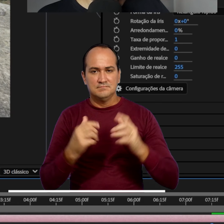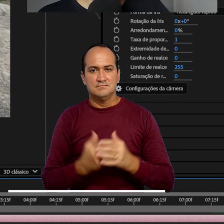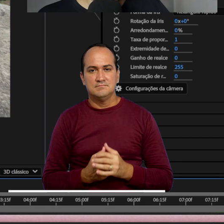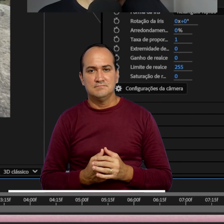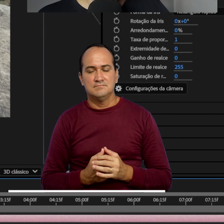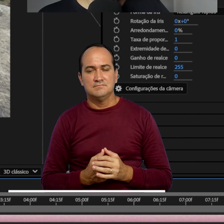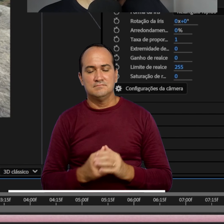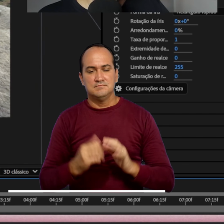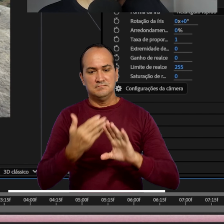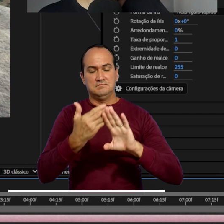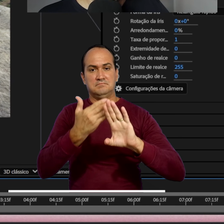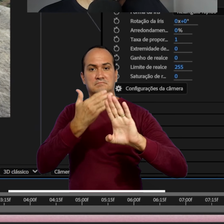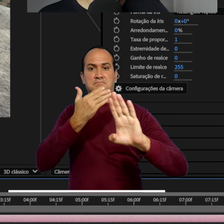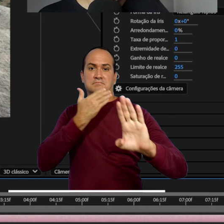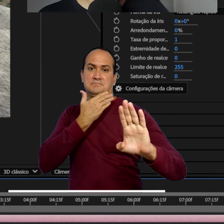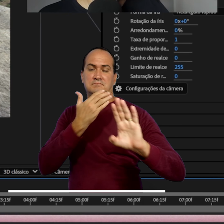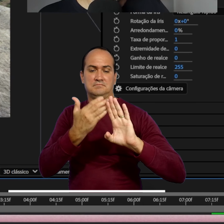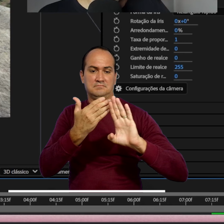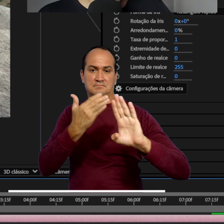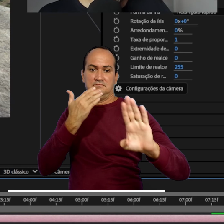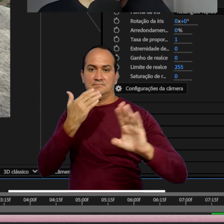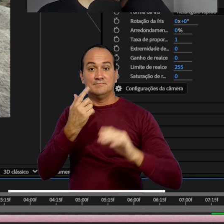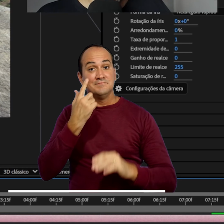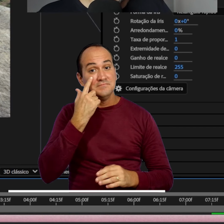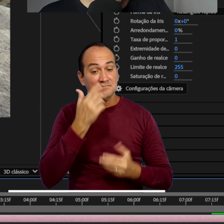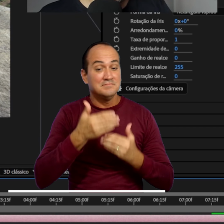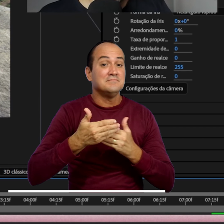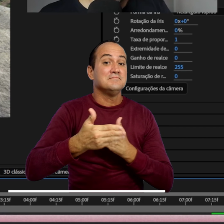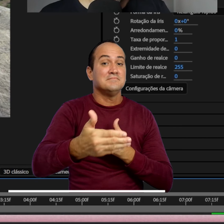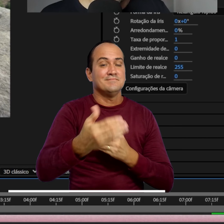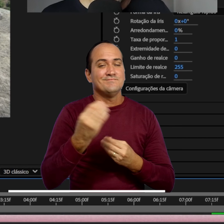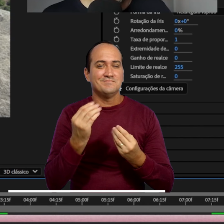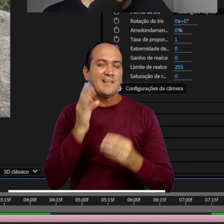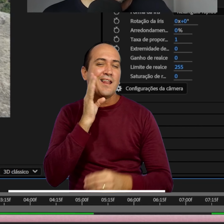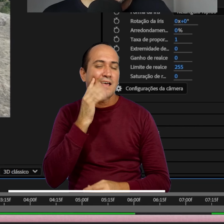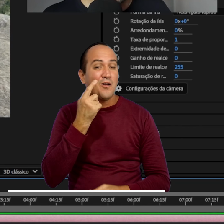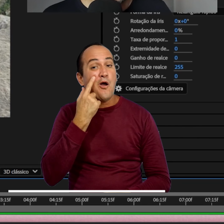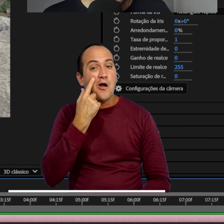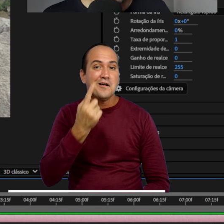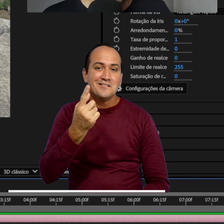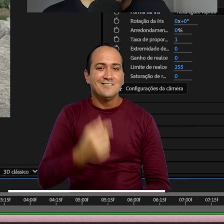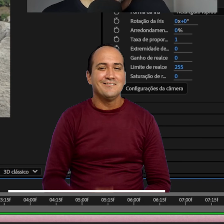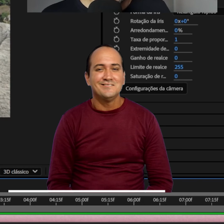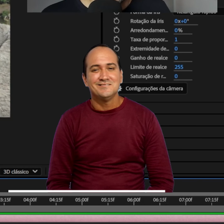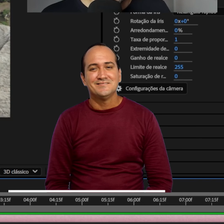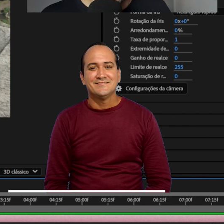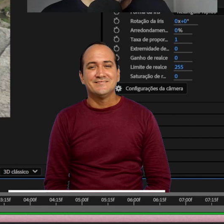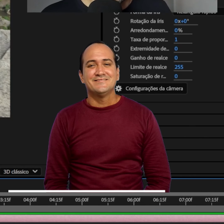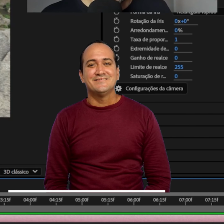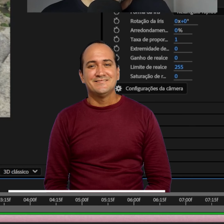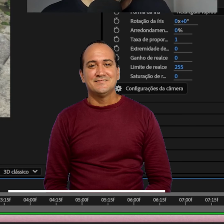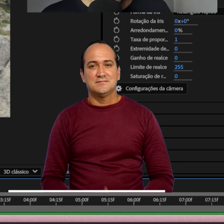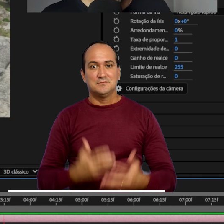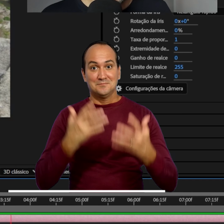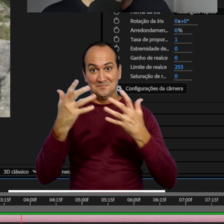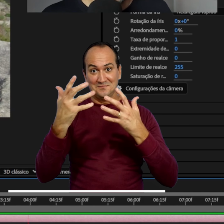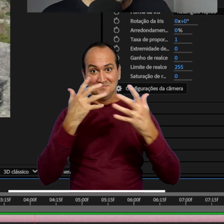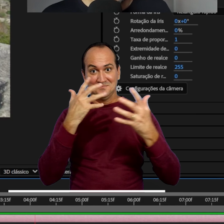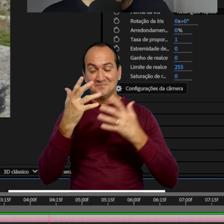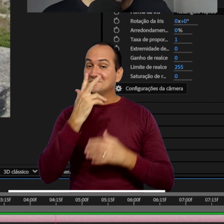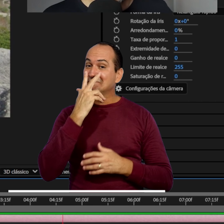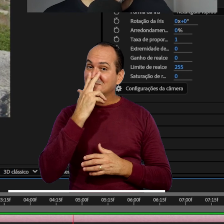início, ó. Deixar a câmera um pouquinho mais para trás, pronto, assim. Então vamos ver como é que tá agora por enquanto. Olha só que legal. Cria muito